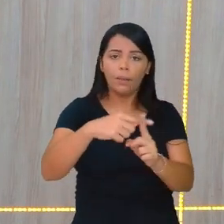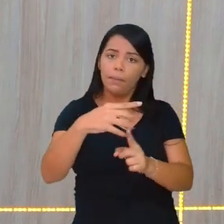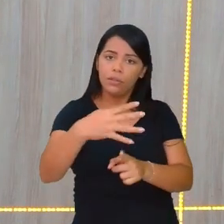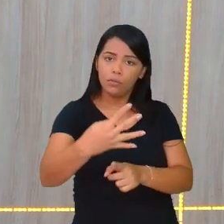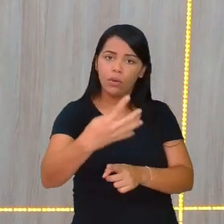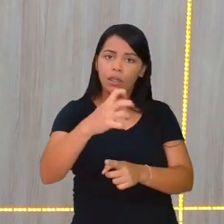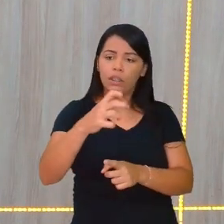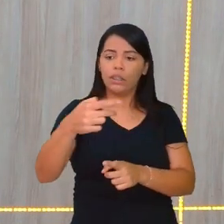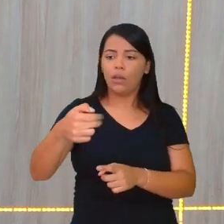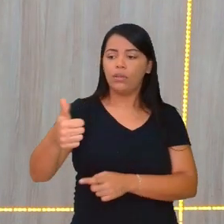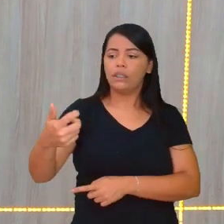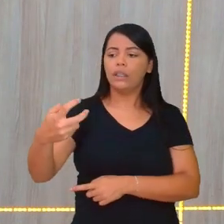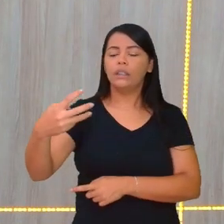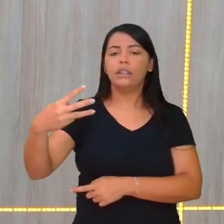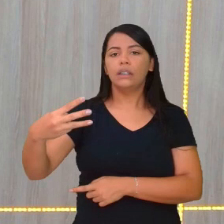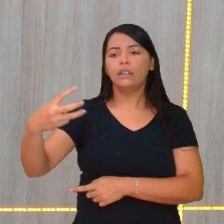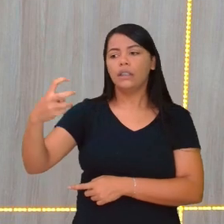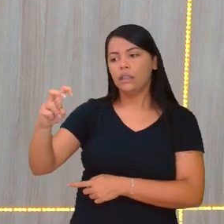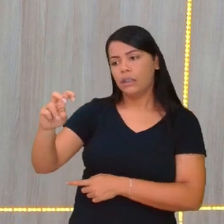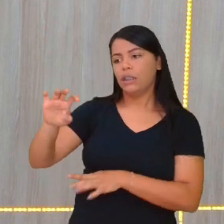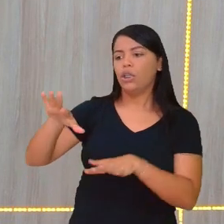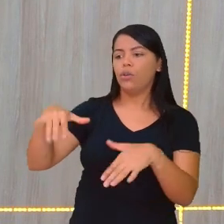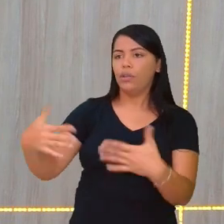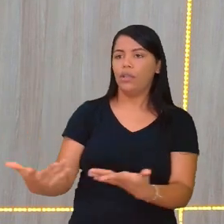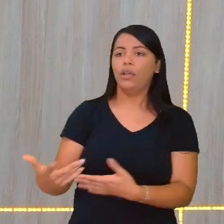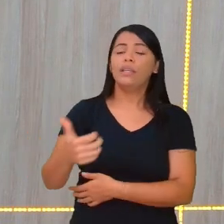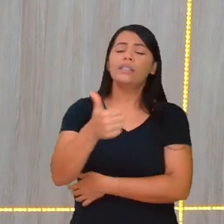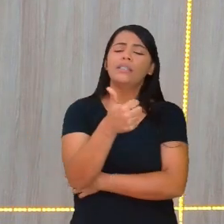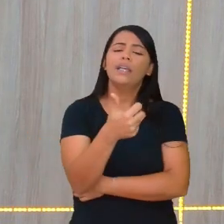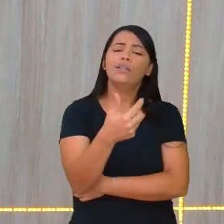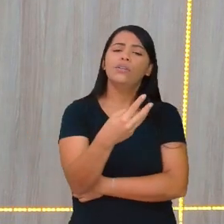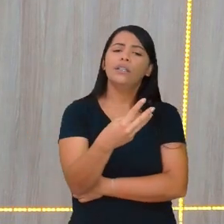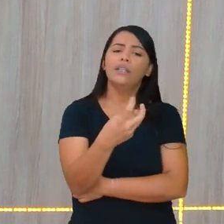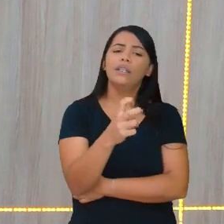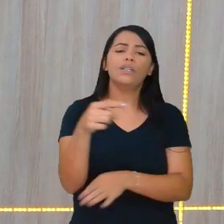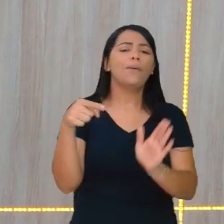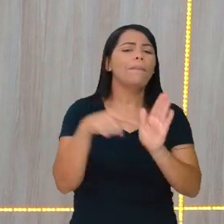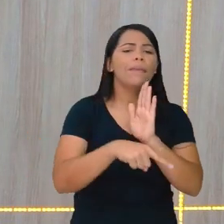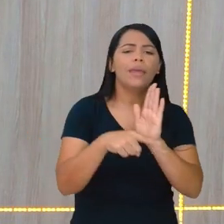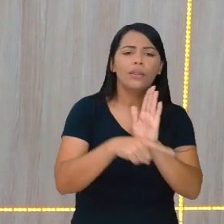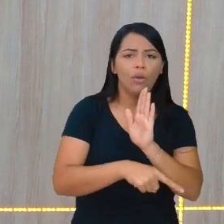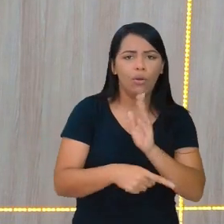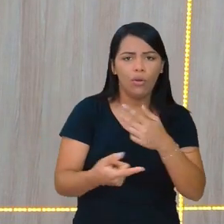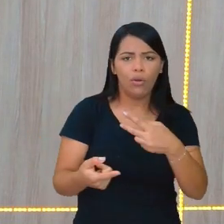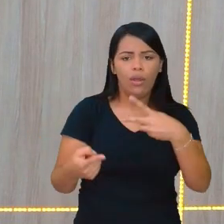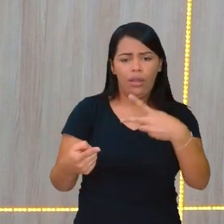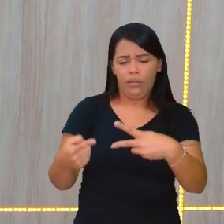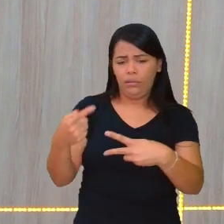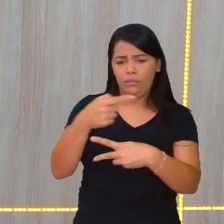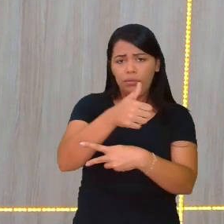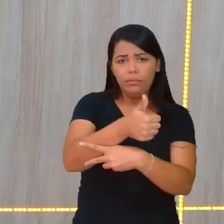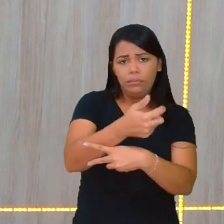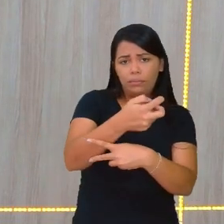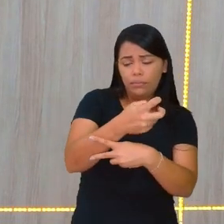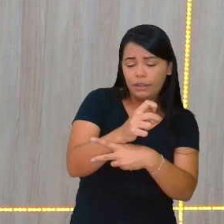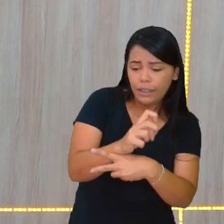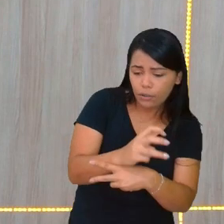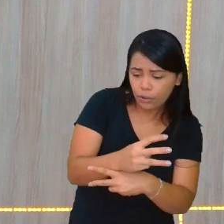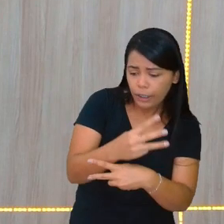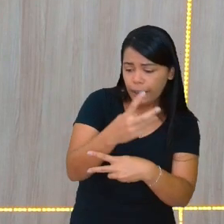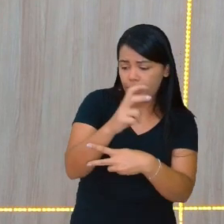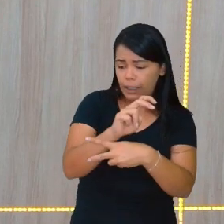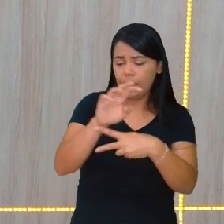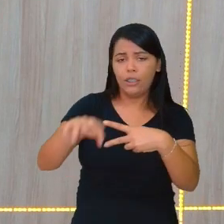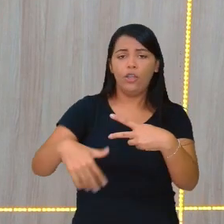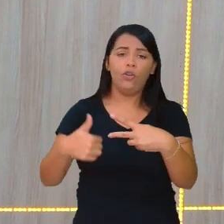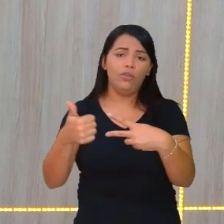135. 135 é menor que 150. Então, todo mundo que tiver a metade mais a metade, ou